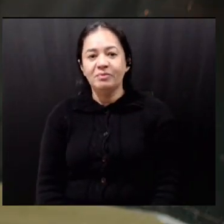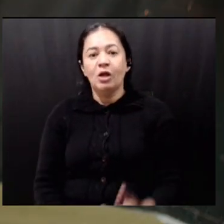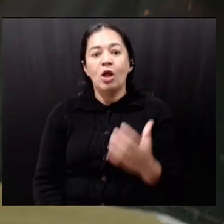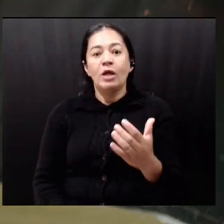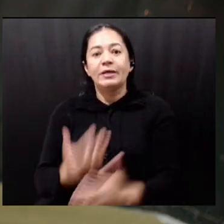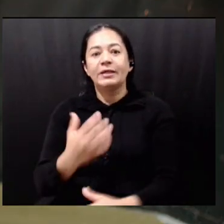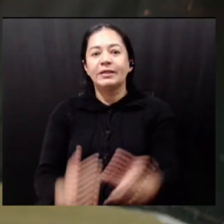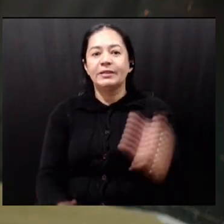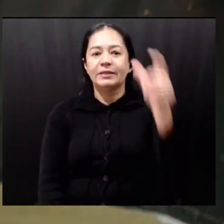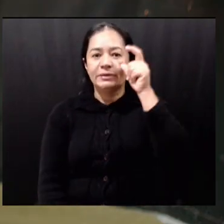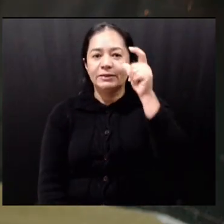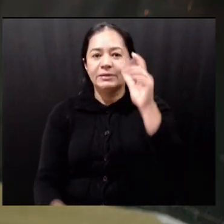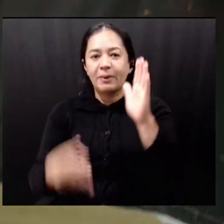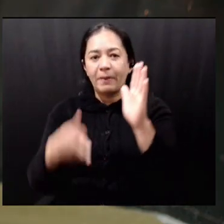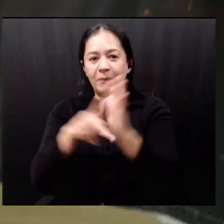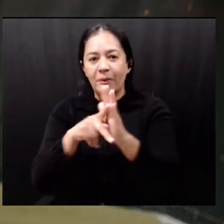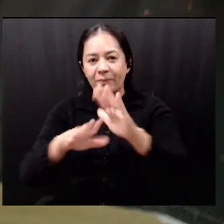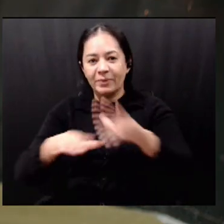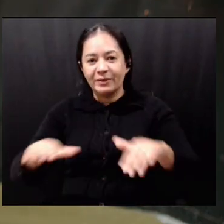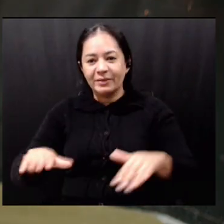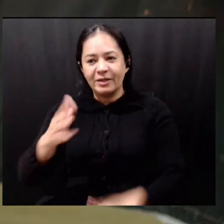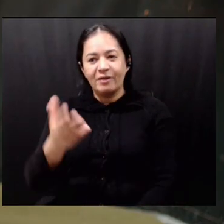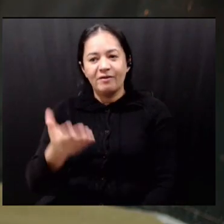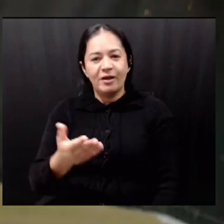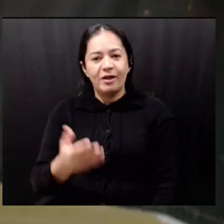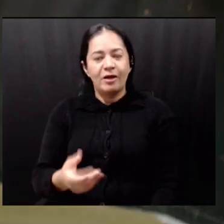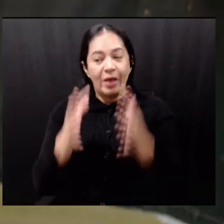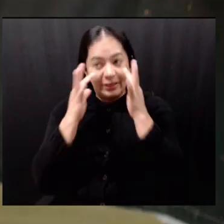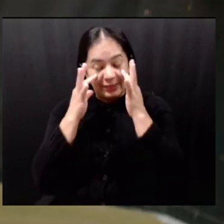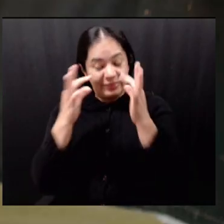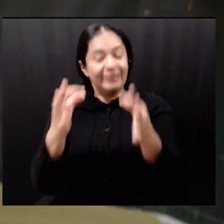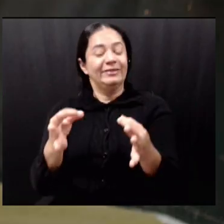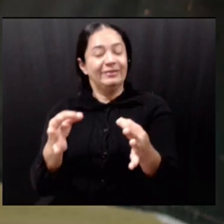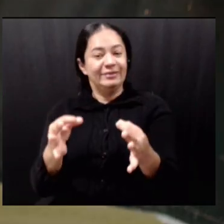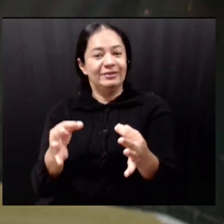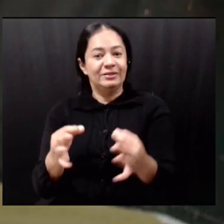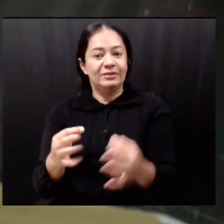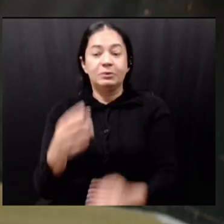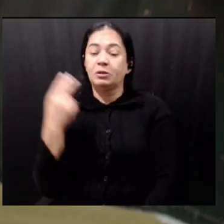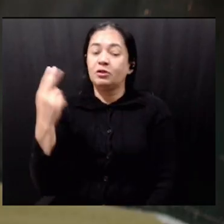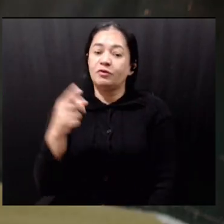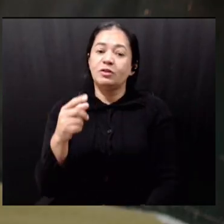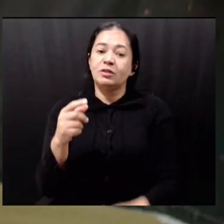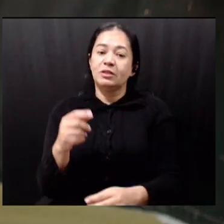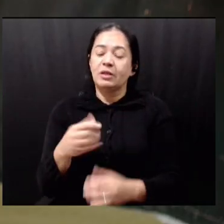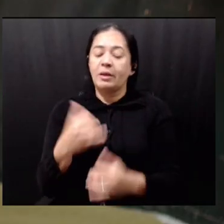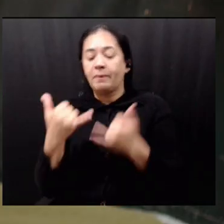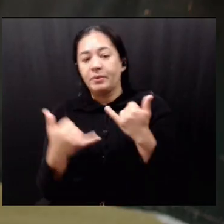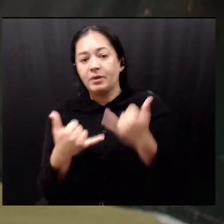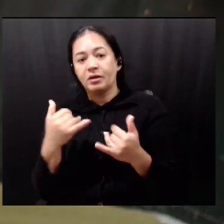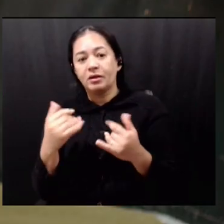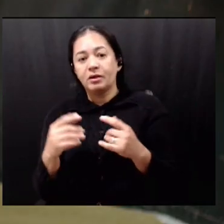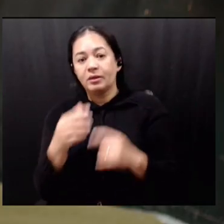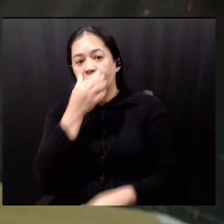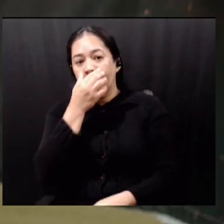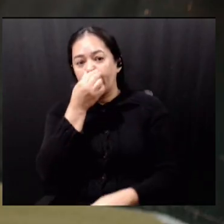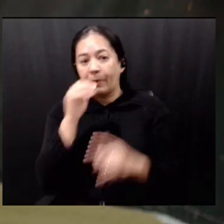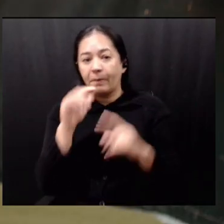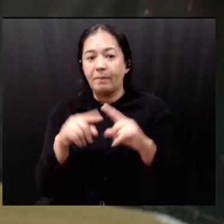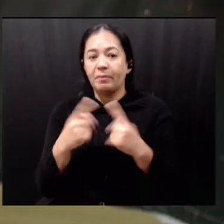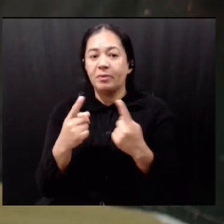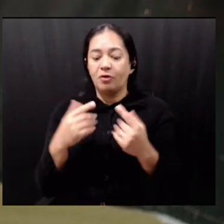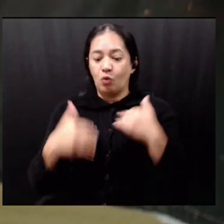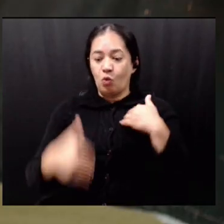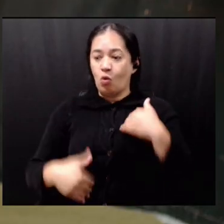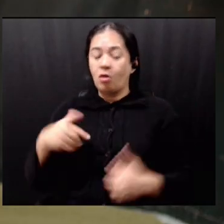Pega essa chave, né? Gerar interesse para a criança. Não adianta você estar ali brincando e não estar ali. O seu corpo está ali, mas é